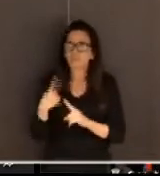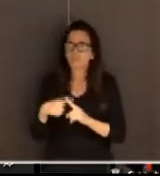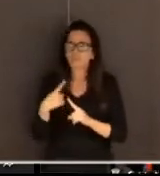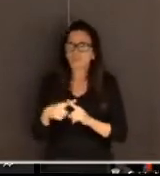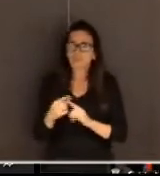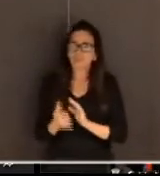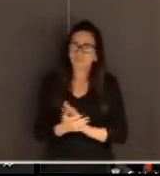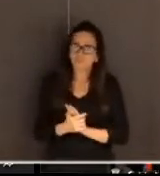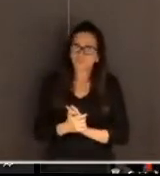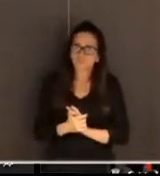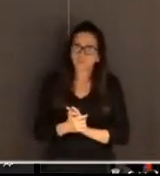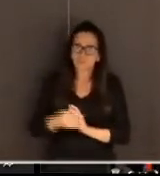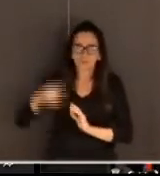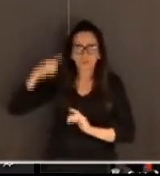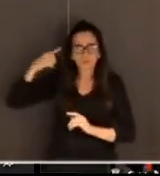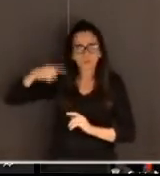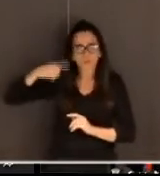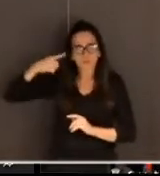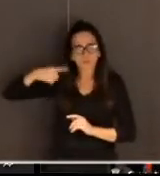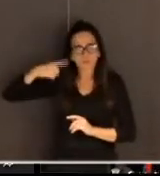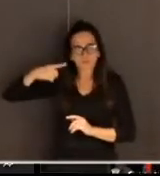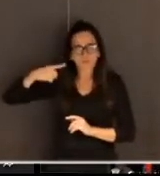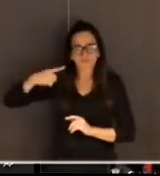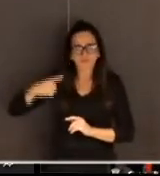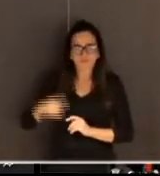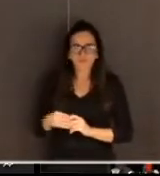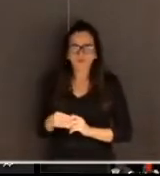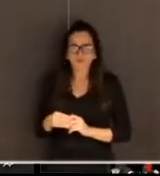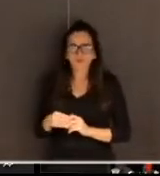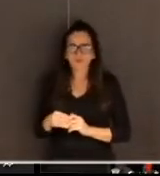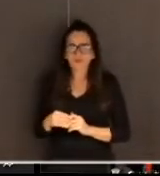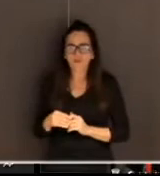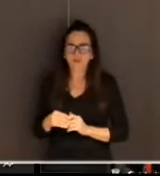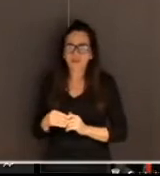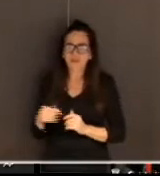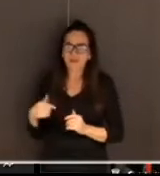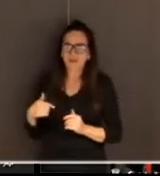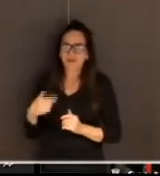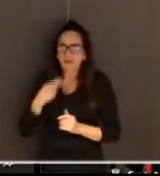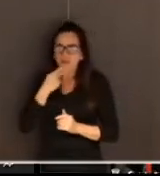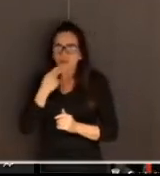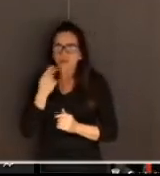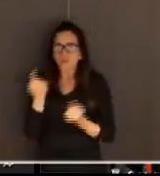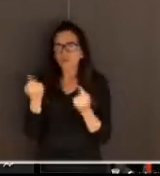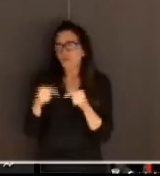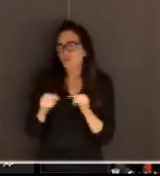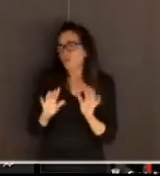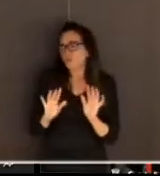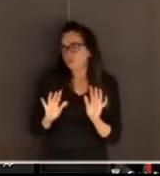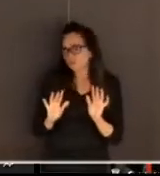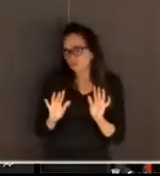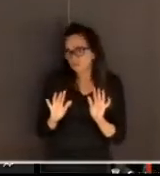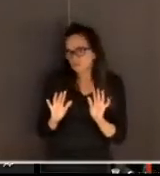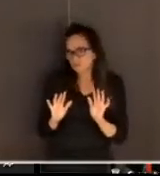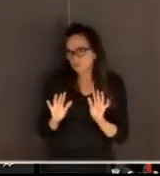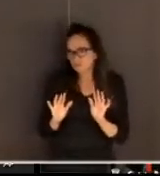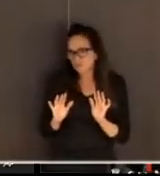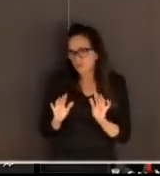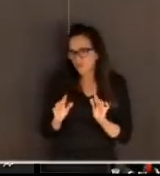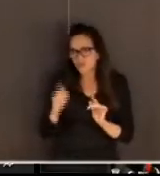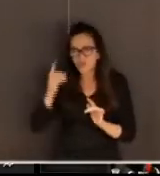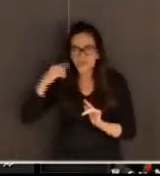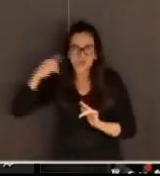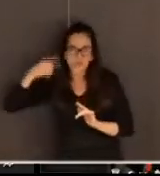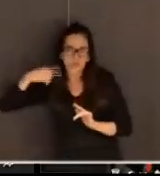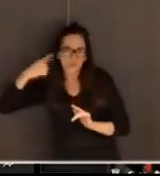o advogado, ele não fez objeção no momento oportuno. Em outras palavras, o